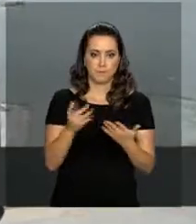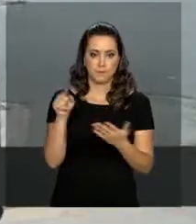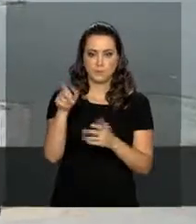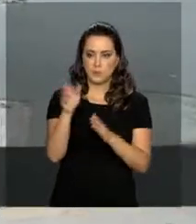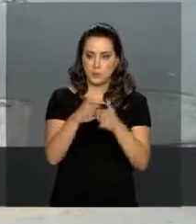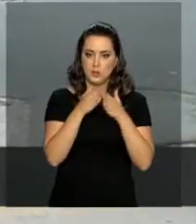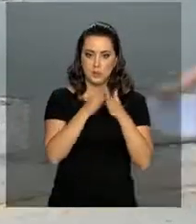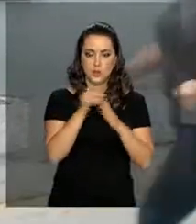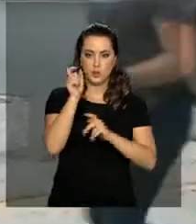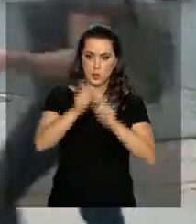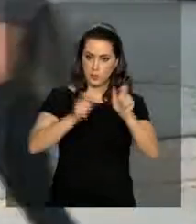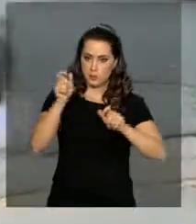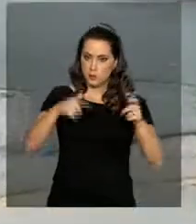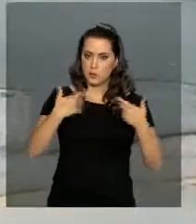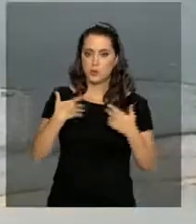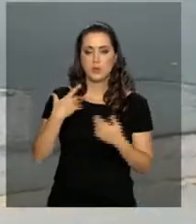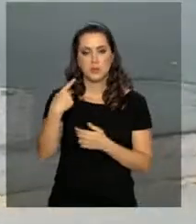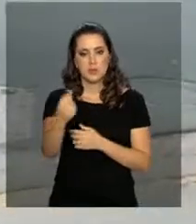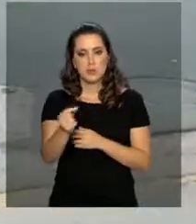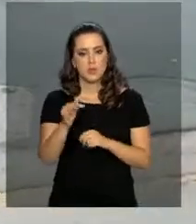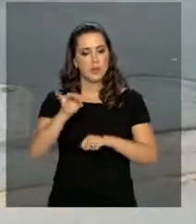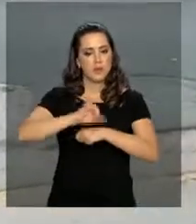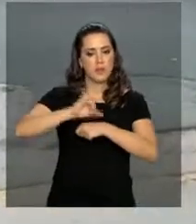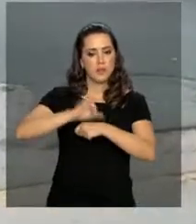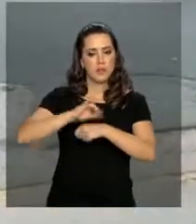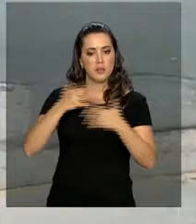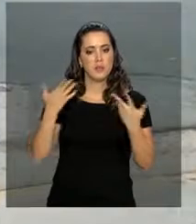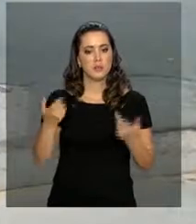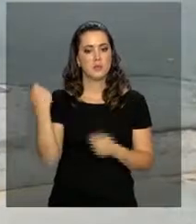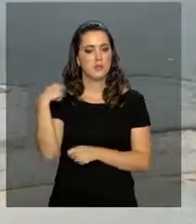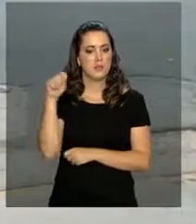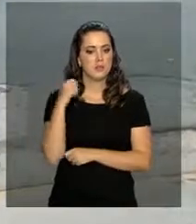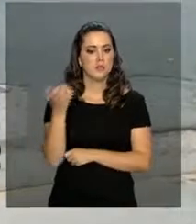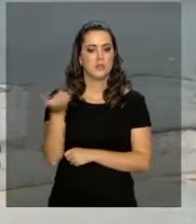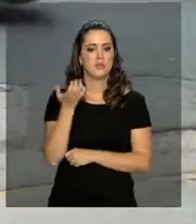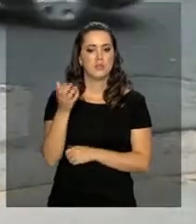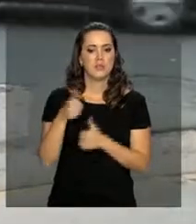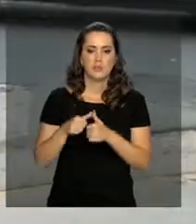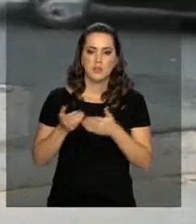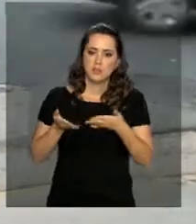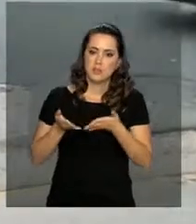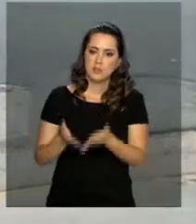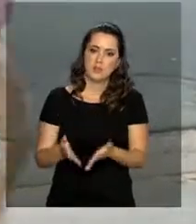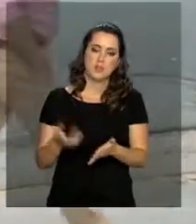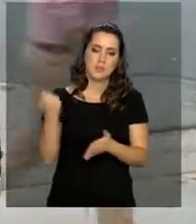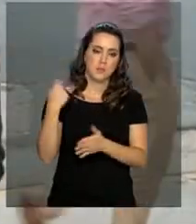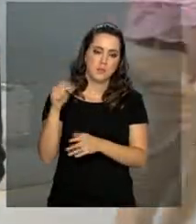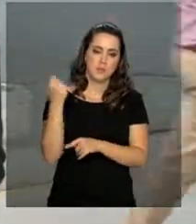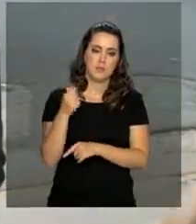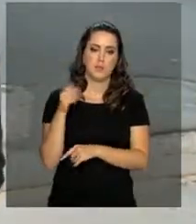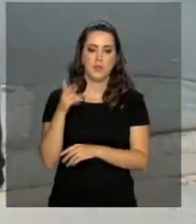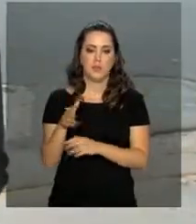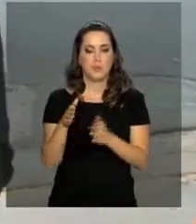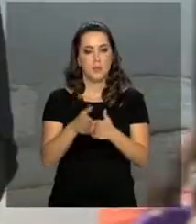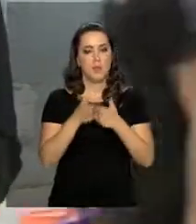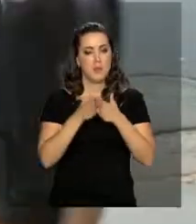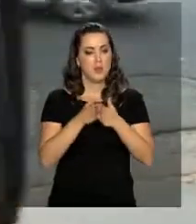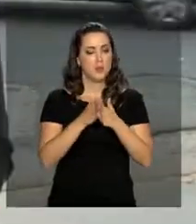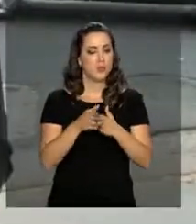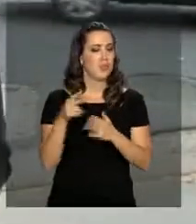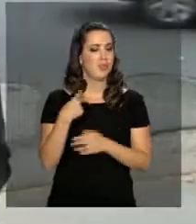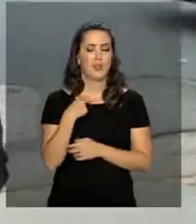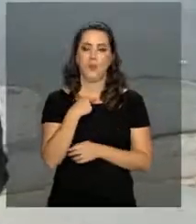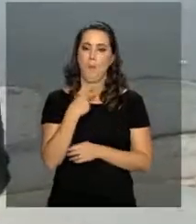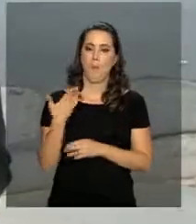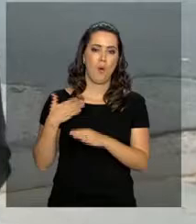portenhos aproveitem para sair da capital para os argentinos que decidirem permanecer em buenos aires o apelo é para que não